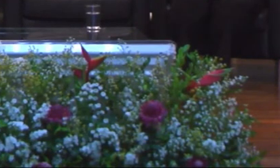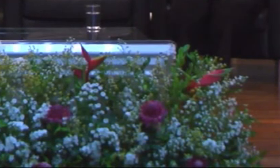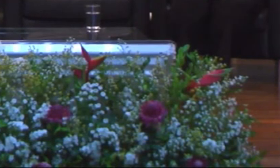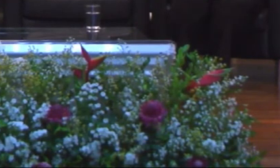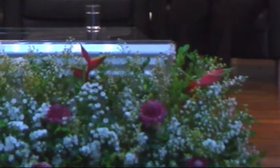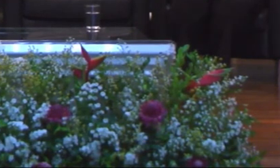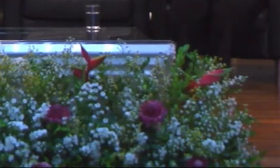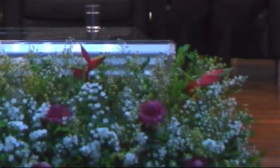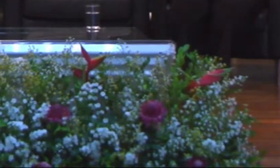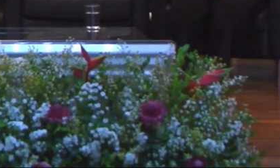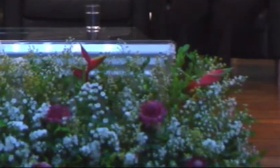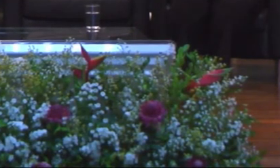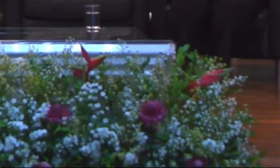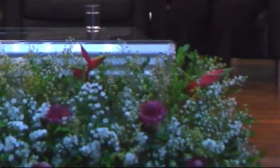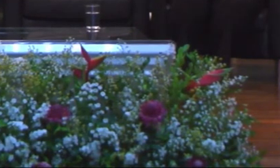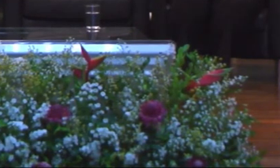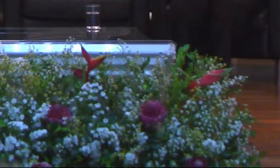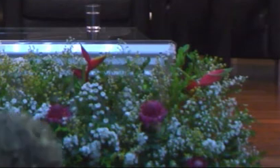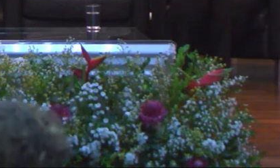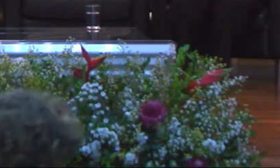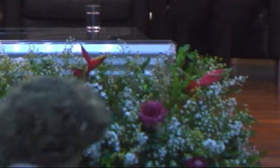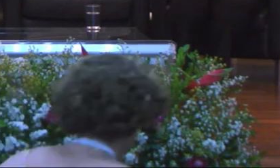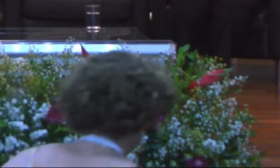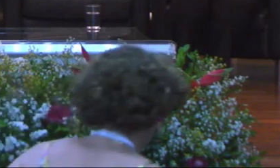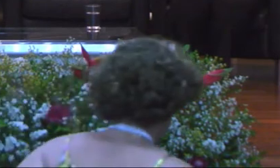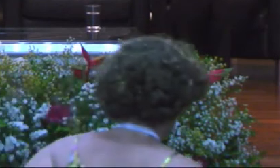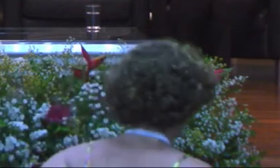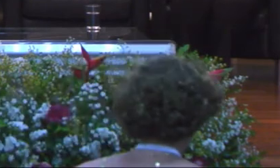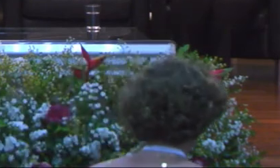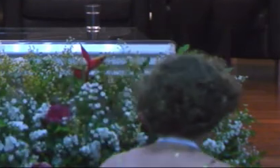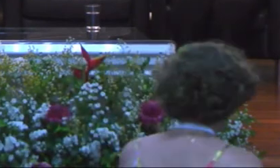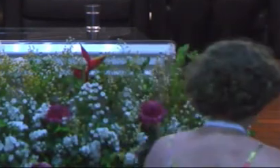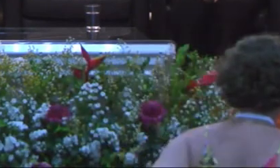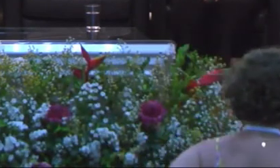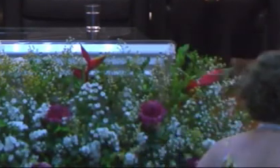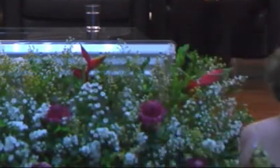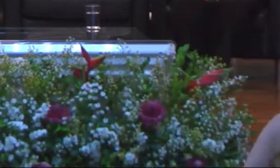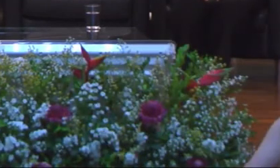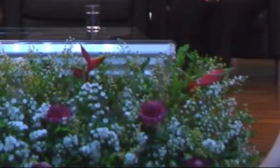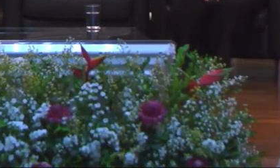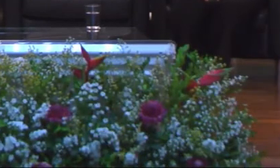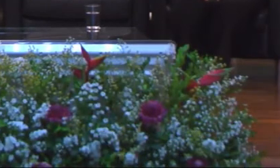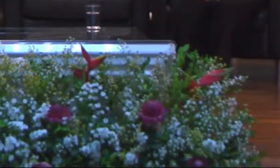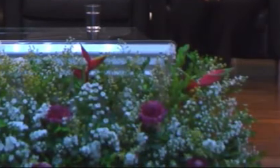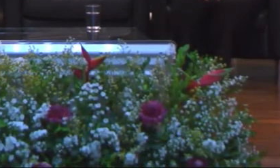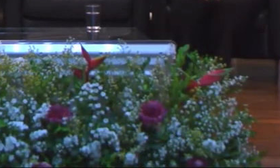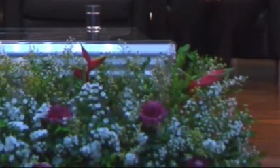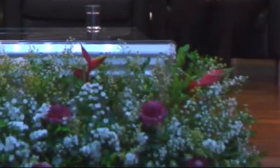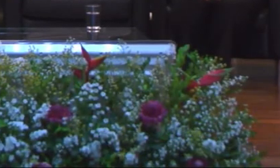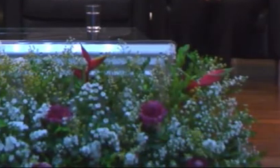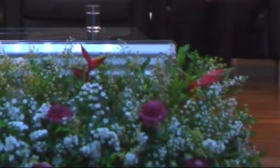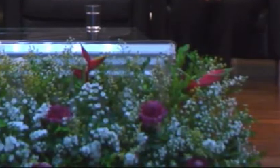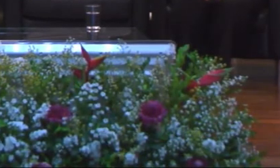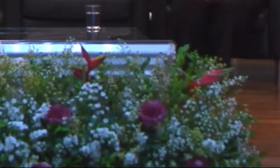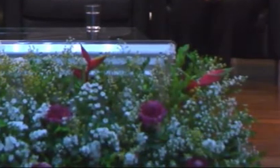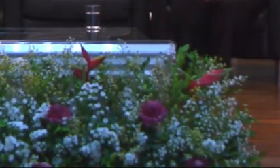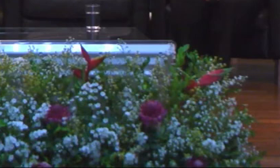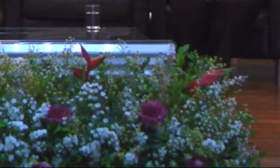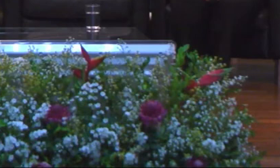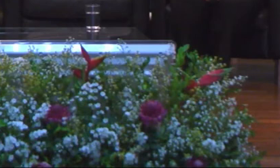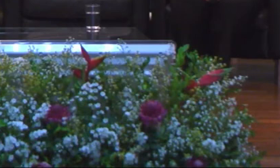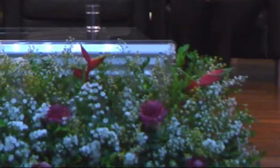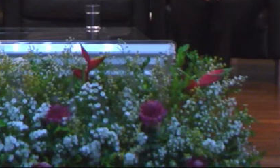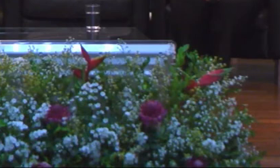tão profissionais, né? Aquela coisa de... Eu nunca sou, não. Então, vamos lá. Já tem internet, então, como já